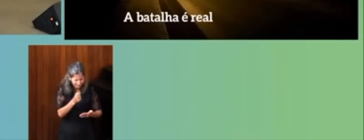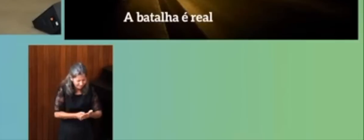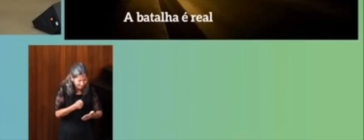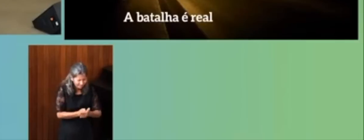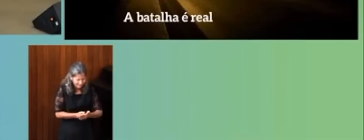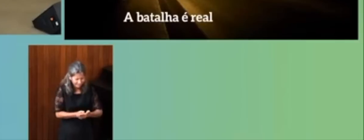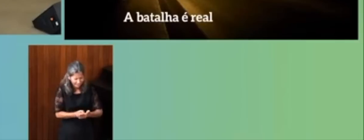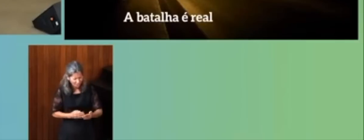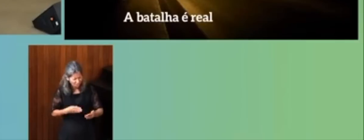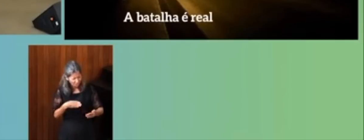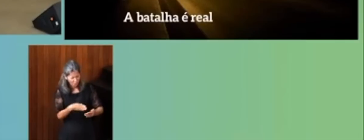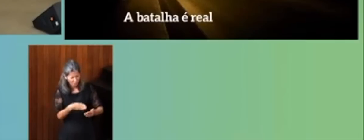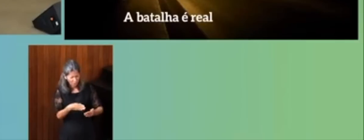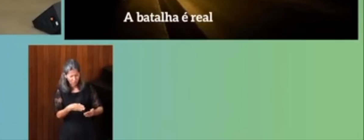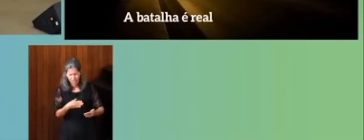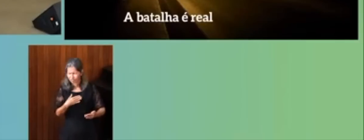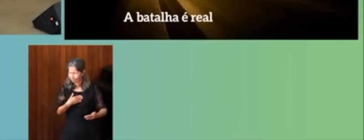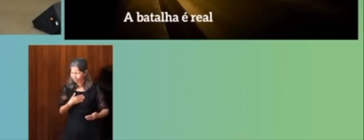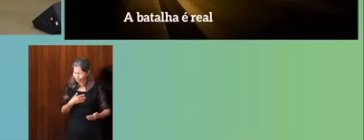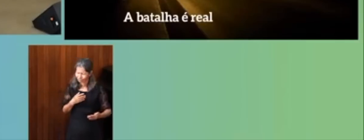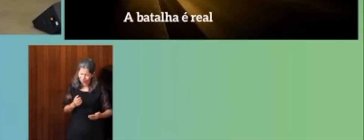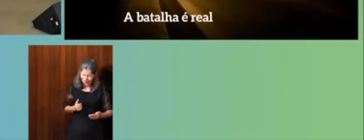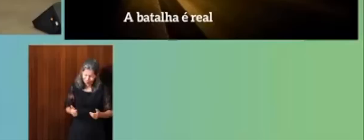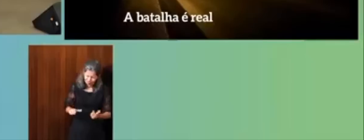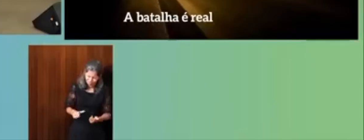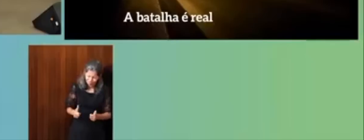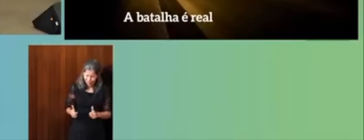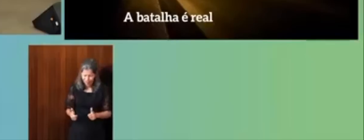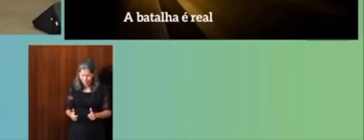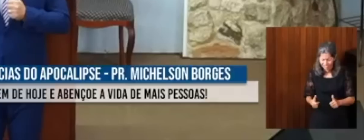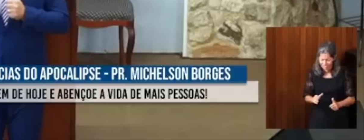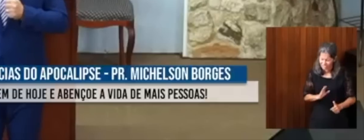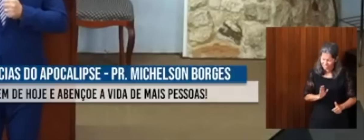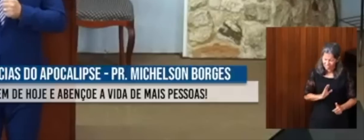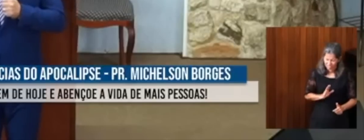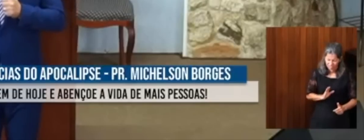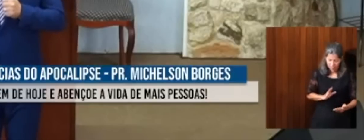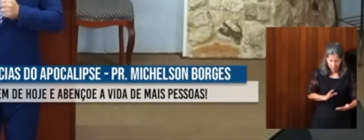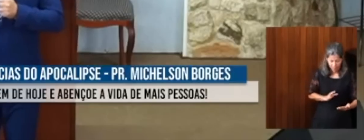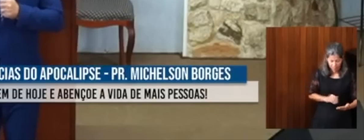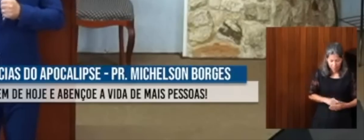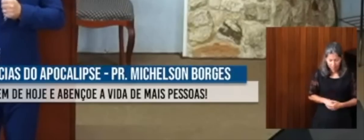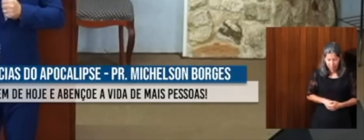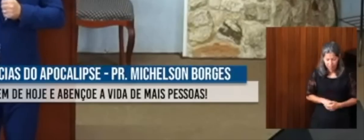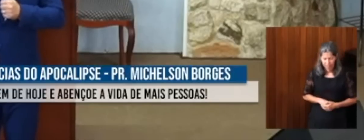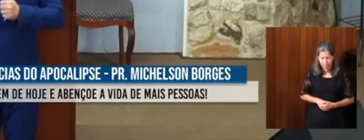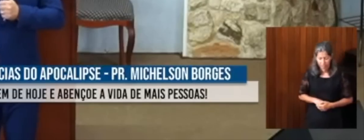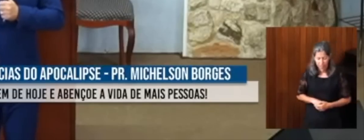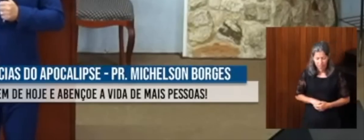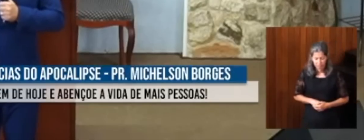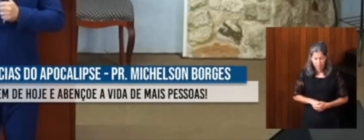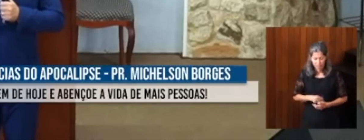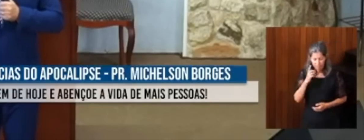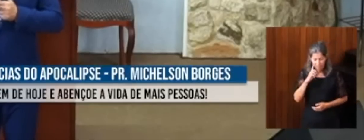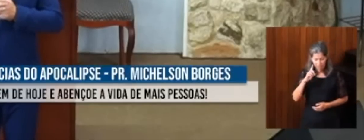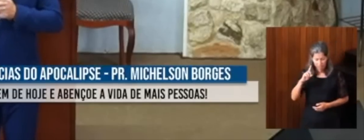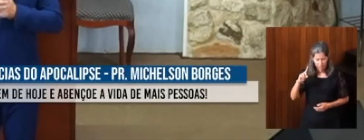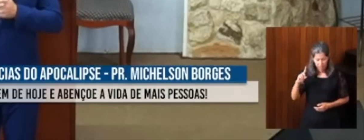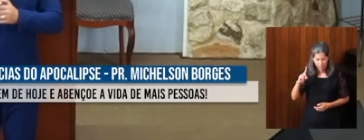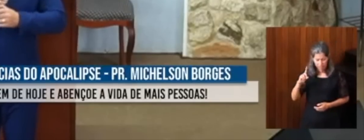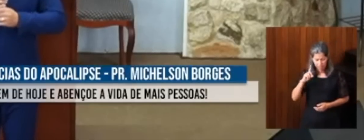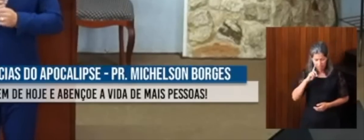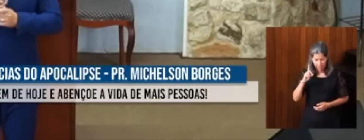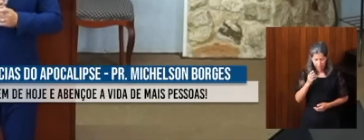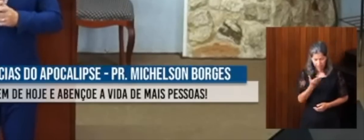Será que eu aceito? Será que eu me rendo ou não? E uma ocasião, eu estava